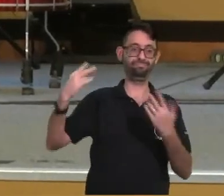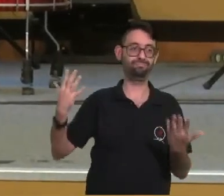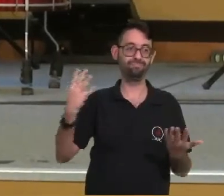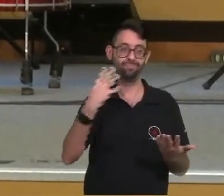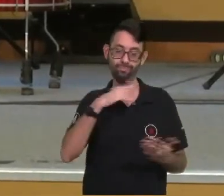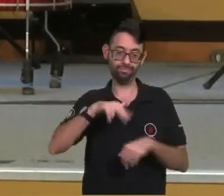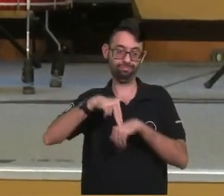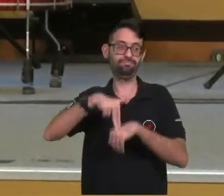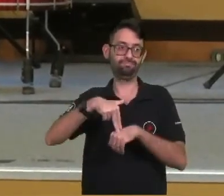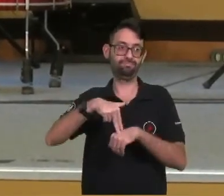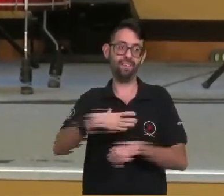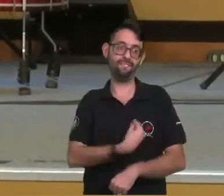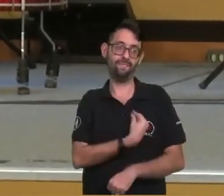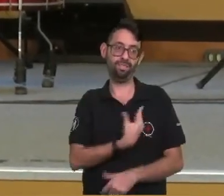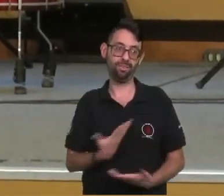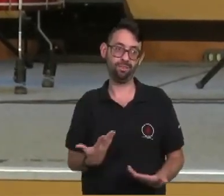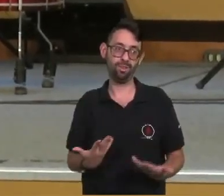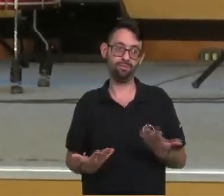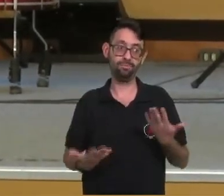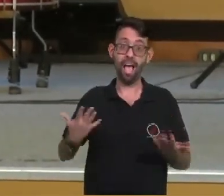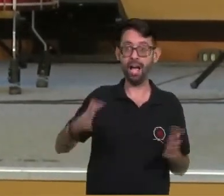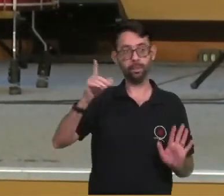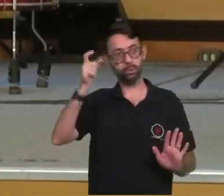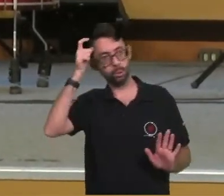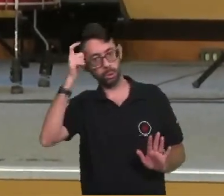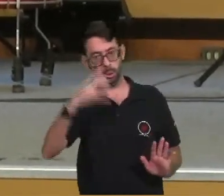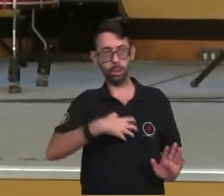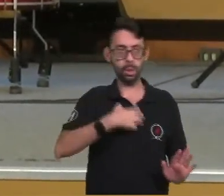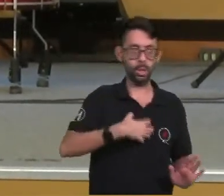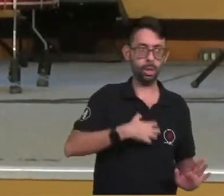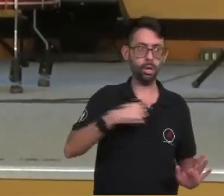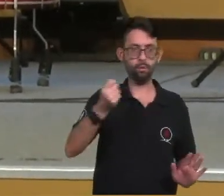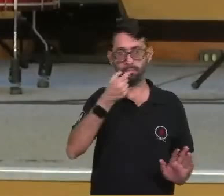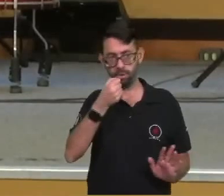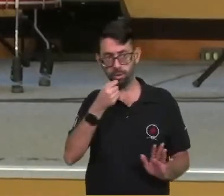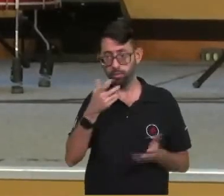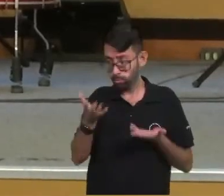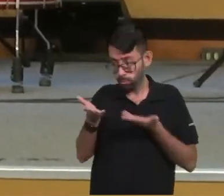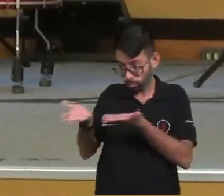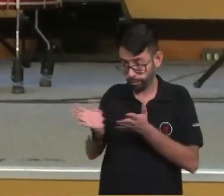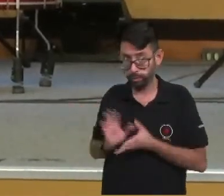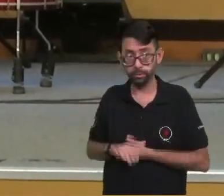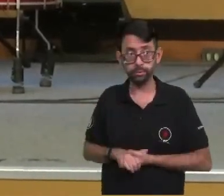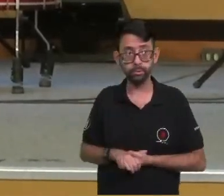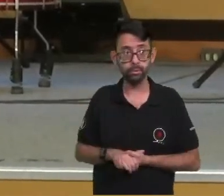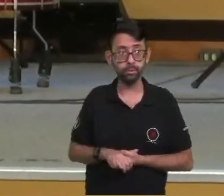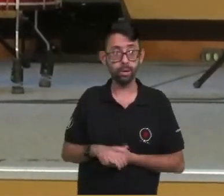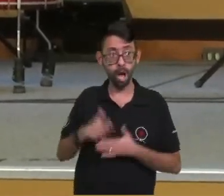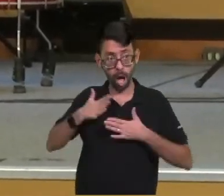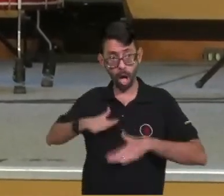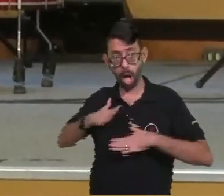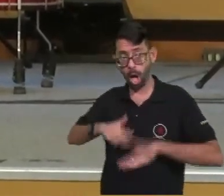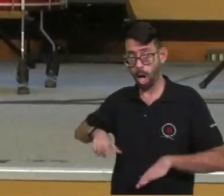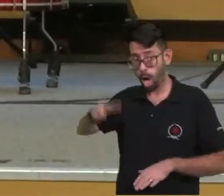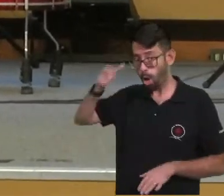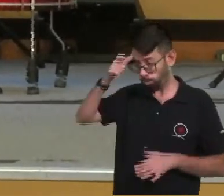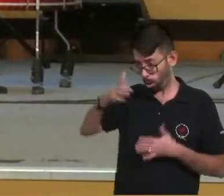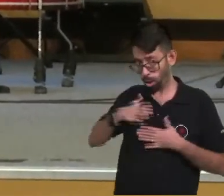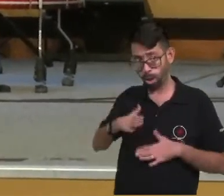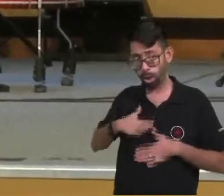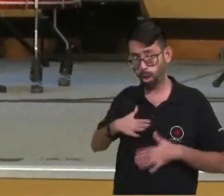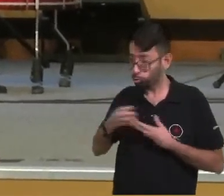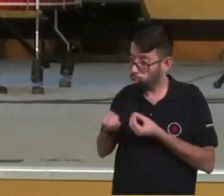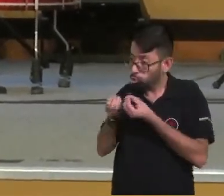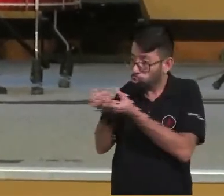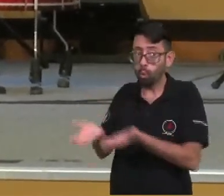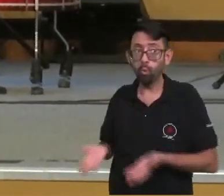esperando? Ah, pastor, porque o diabo está furioso, dá gadernal para esse feliz. Nunca soube que ele está calmo? Empoderando o diabo, porque o diabo é isso,